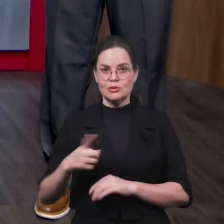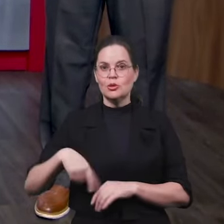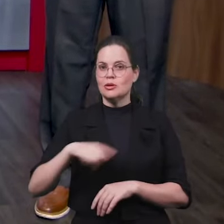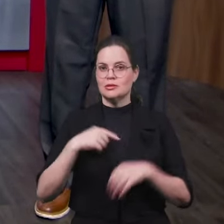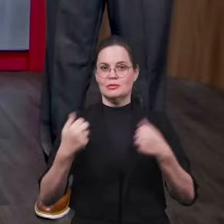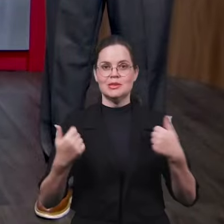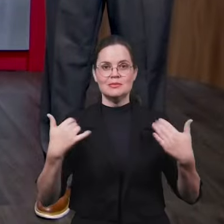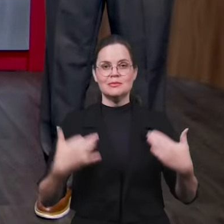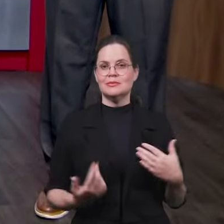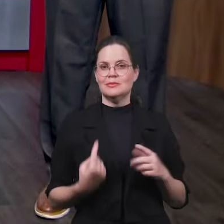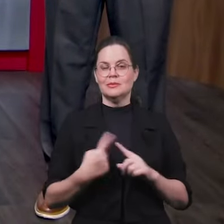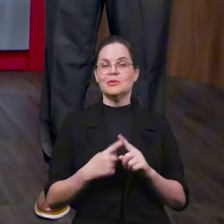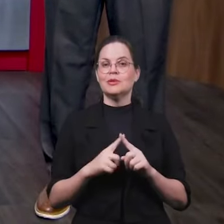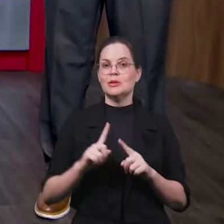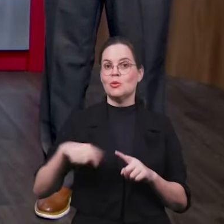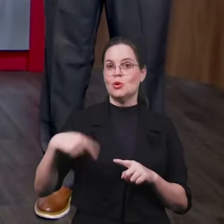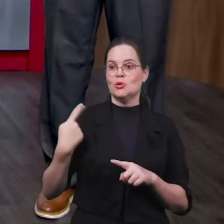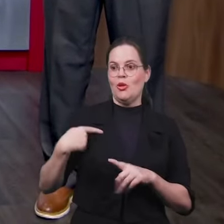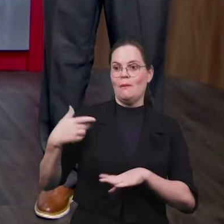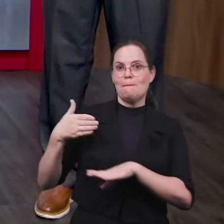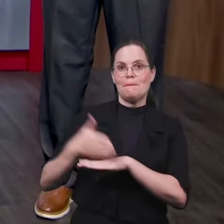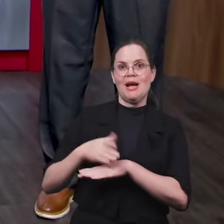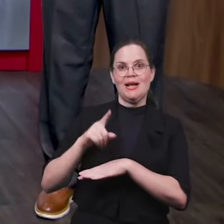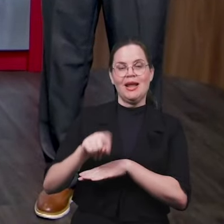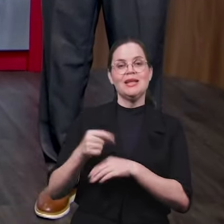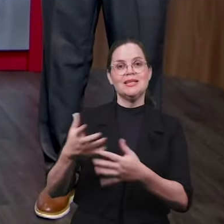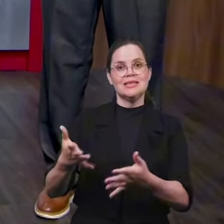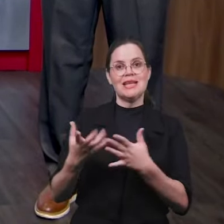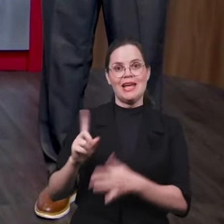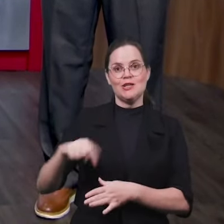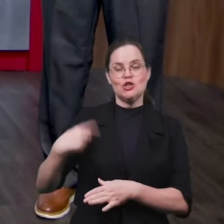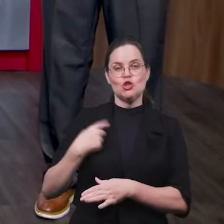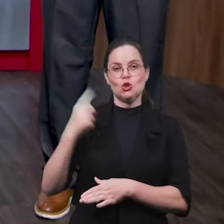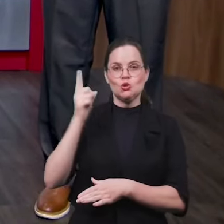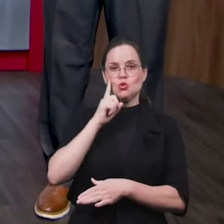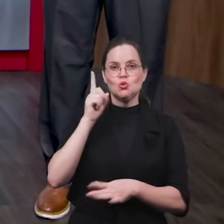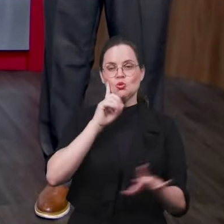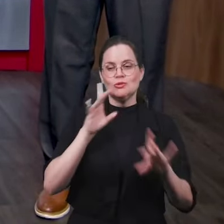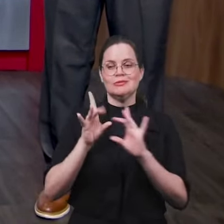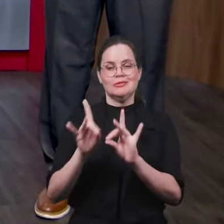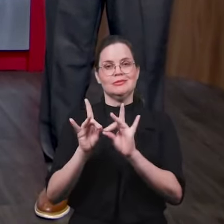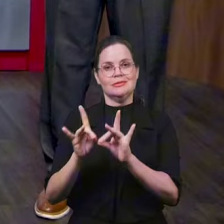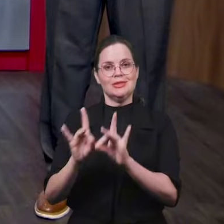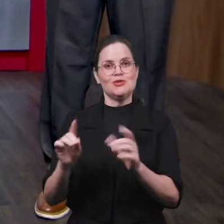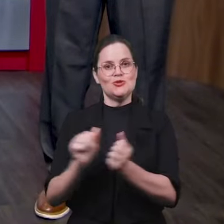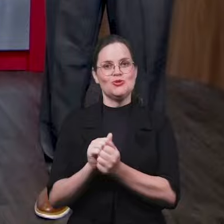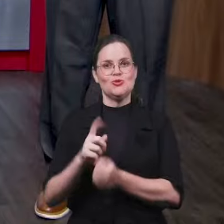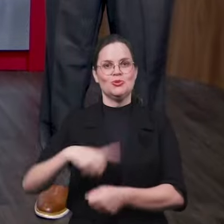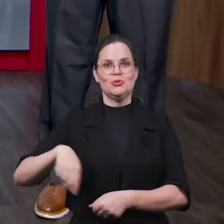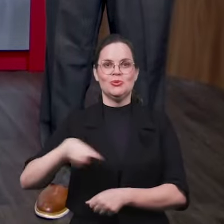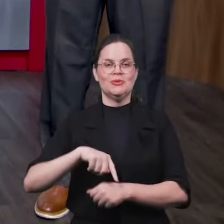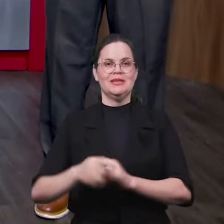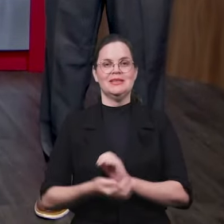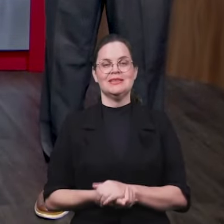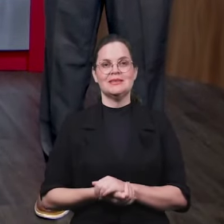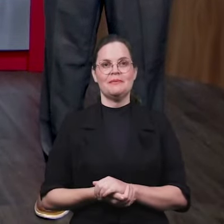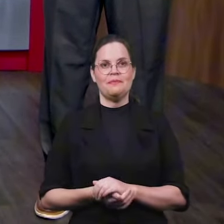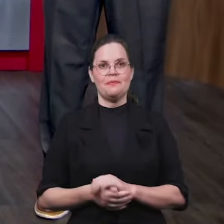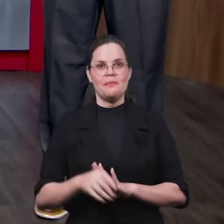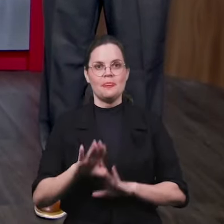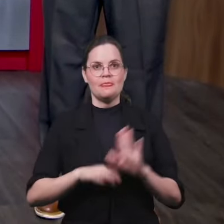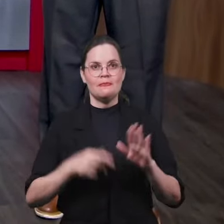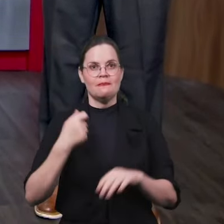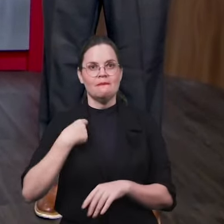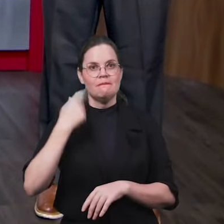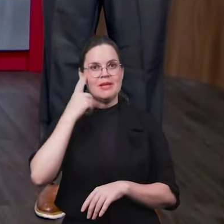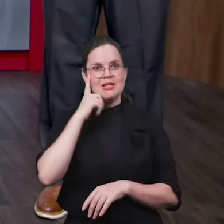se falamos isso porque quando estamos lá, eles querem que estejamos o tempo todo com eles. Así. Se às